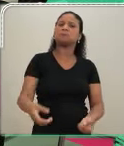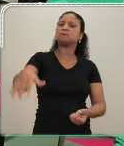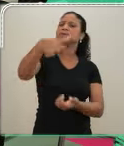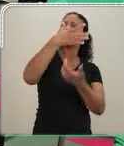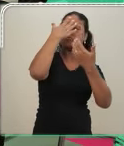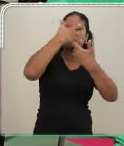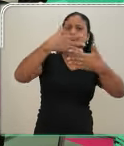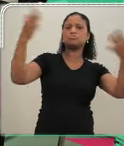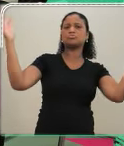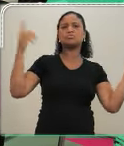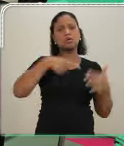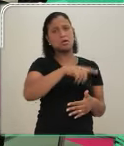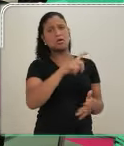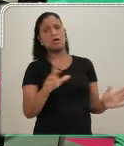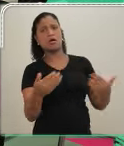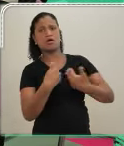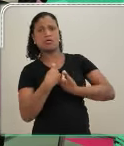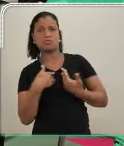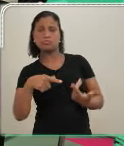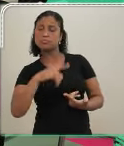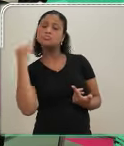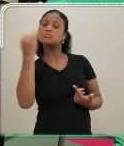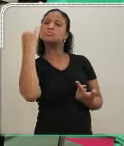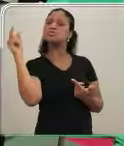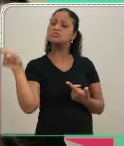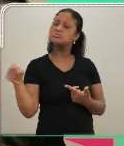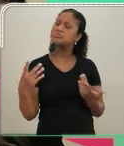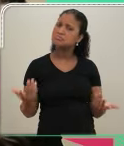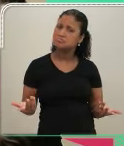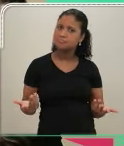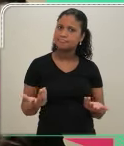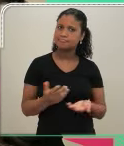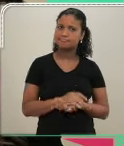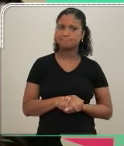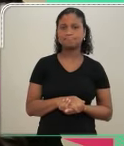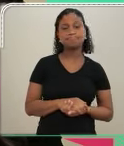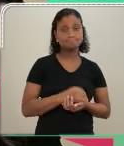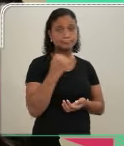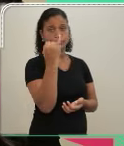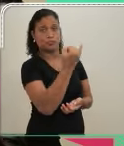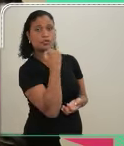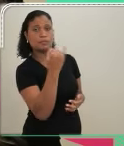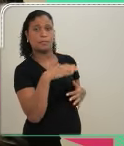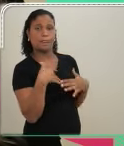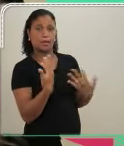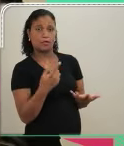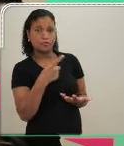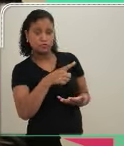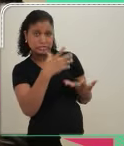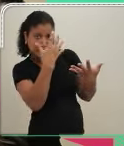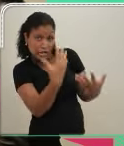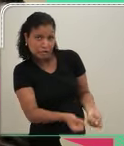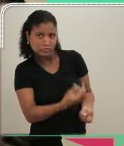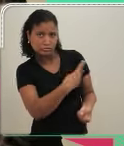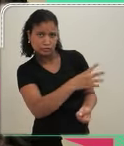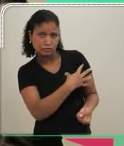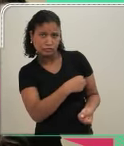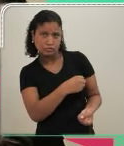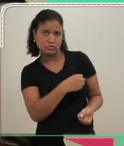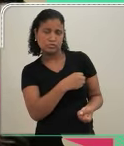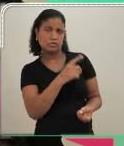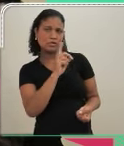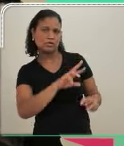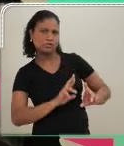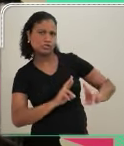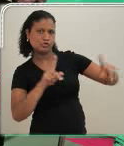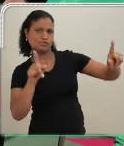condição de autista dele. Qual a importância disso? Fundamental, né? Quando você assume que seu filho tem uma condição diferenciada e essa condição não